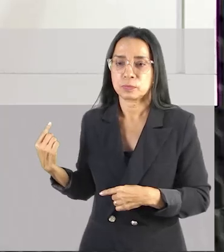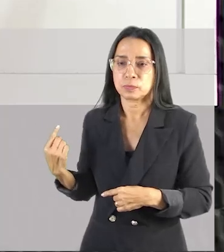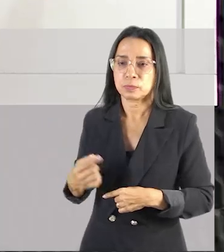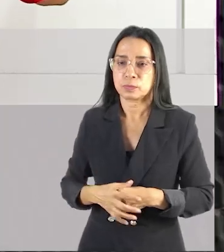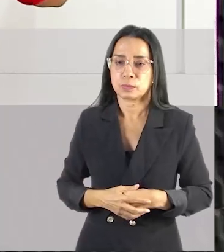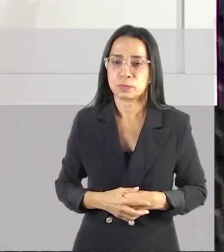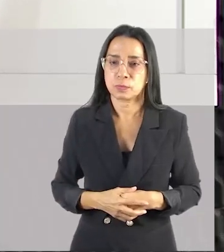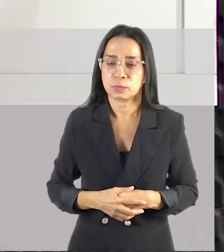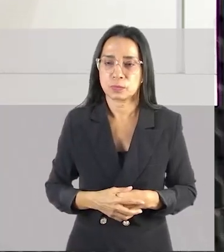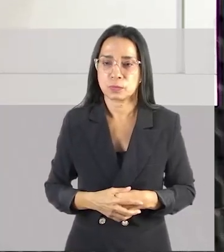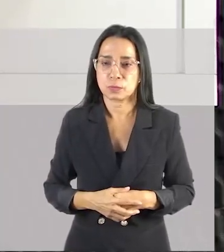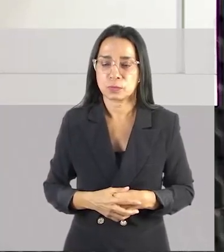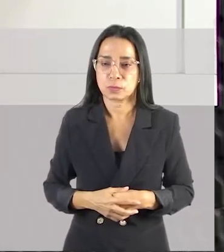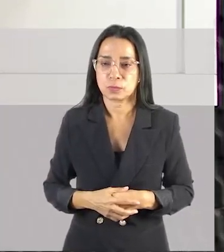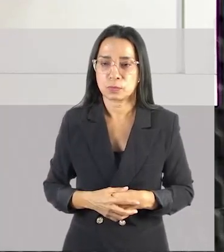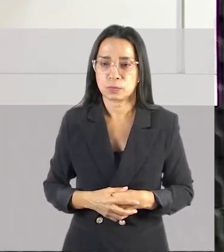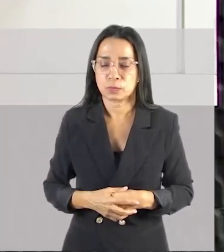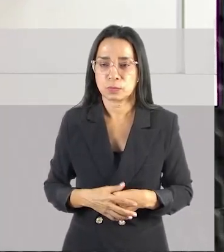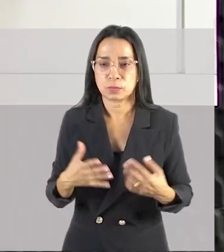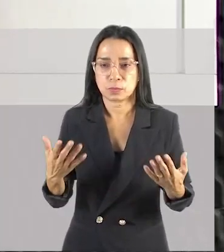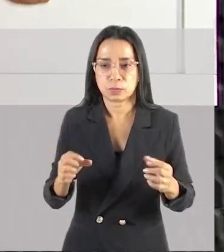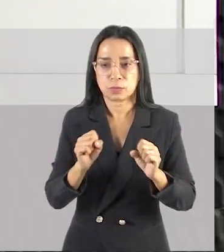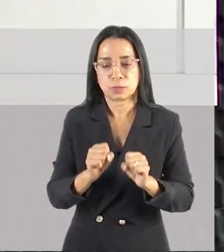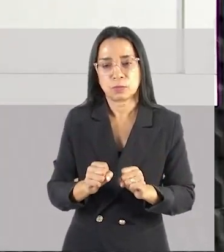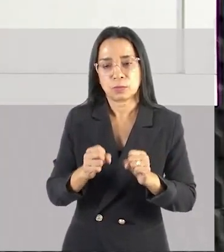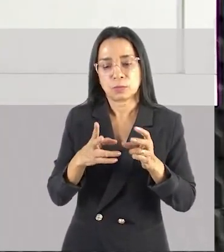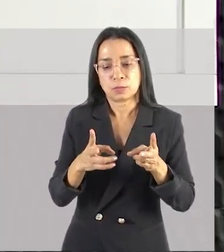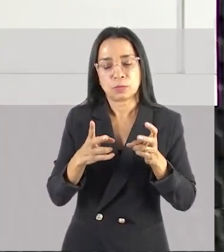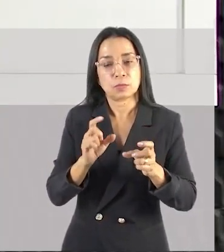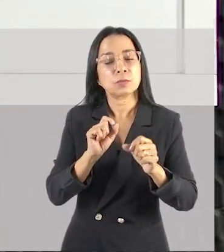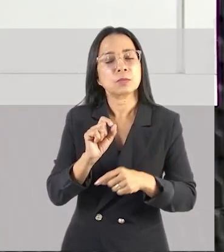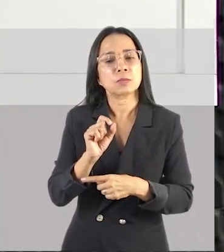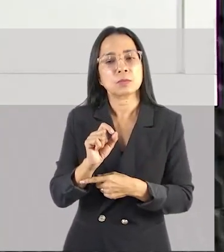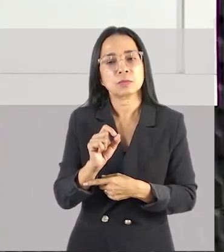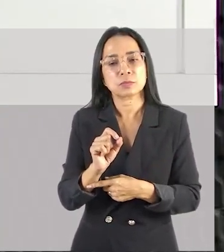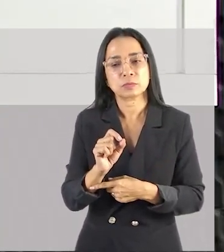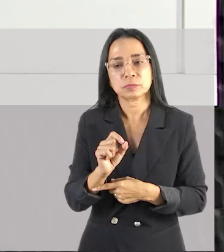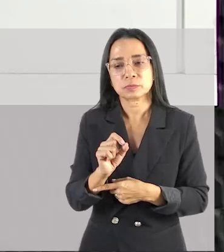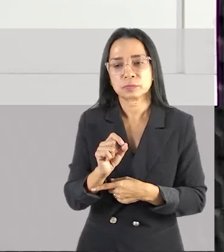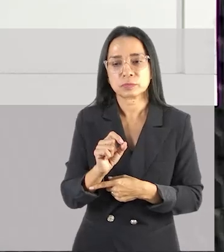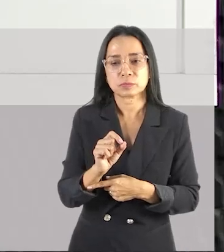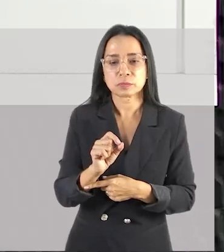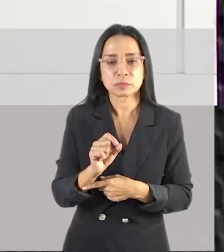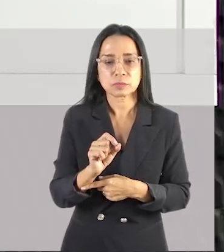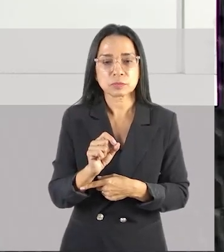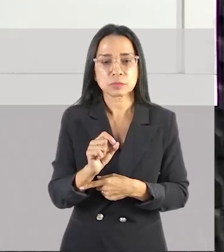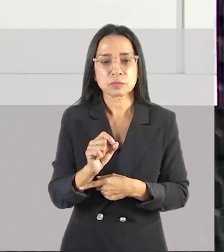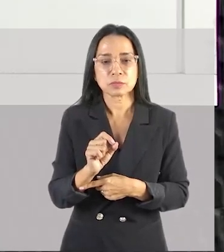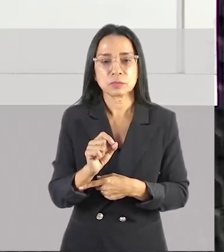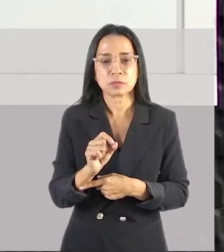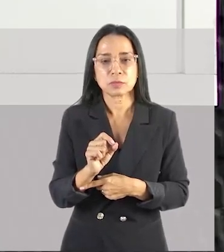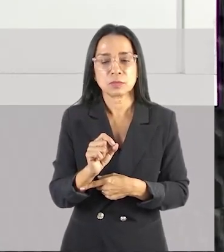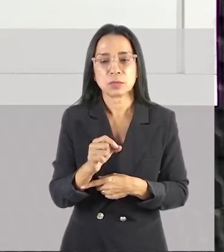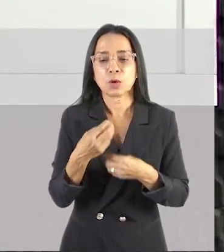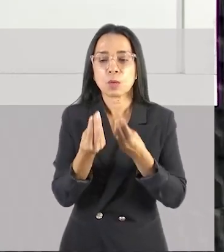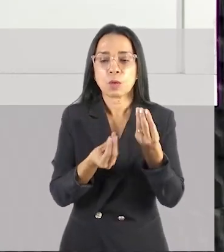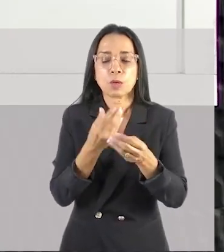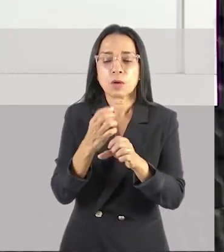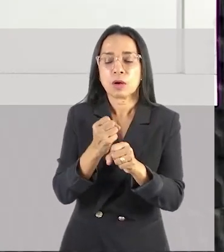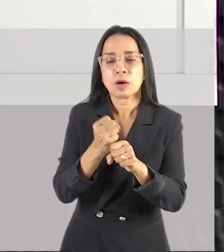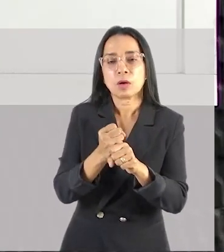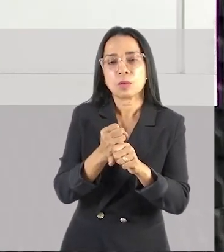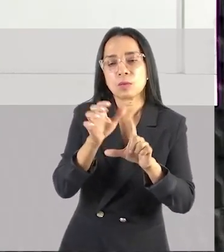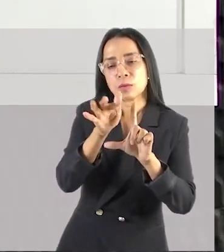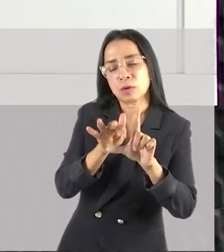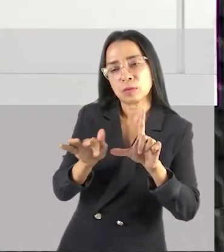Ó. Então, você pode observar o seguinte, que como é que se calcula a forma